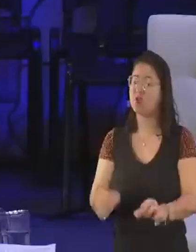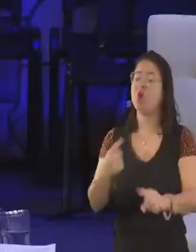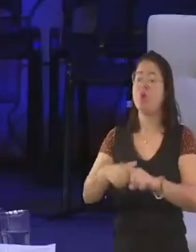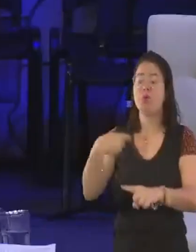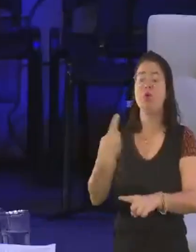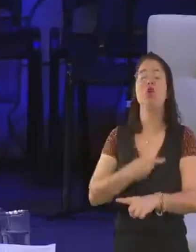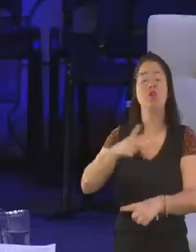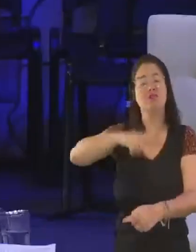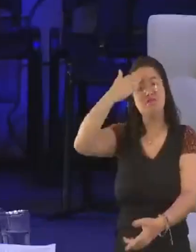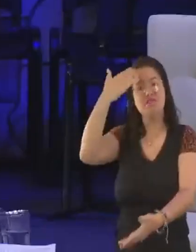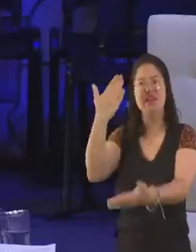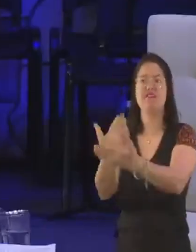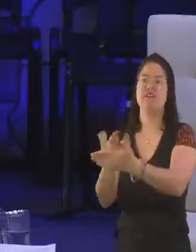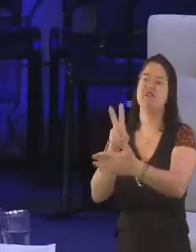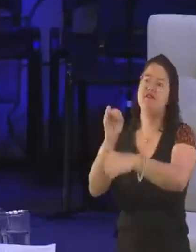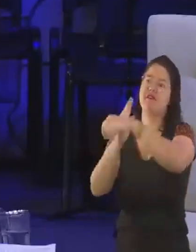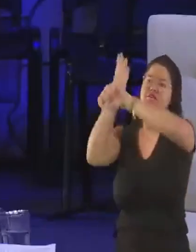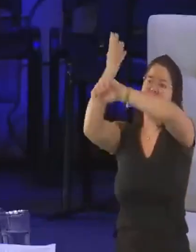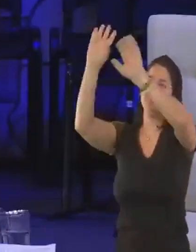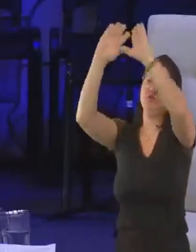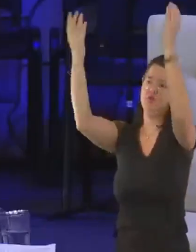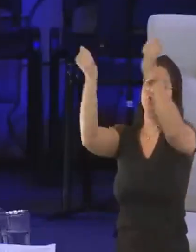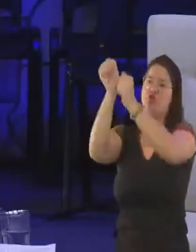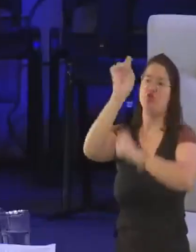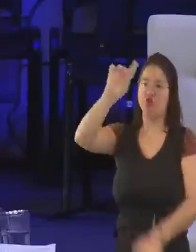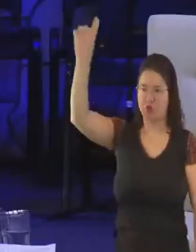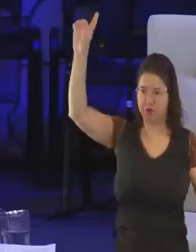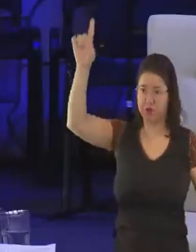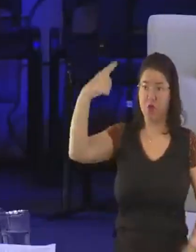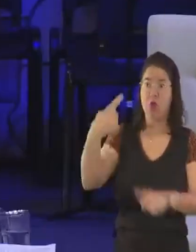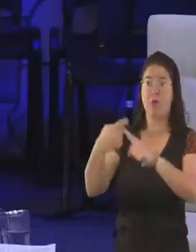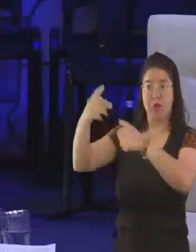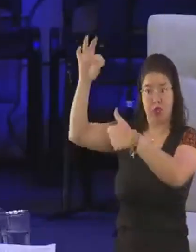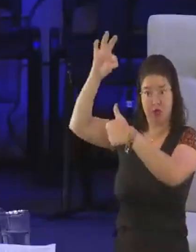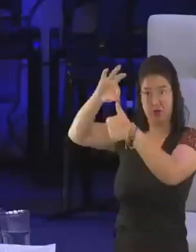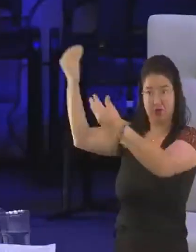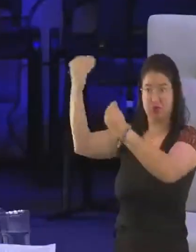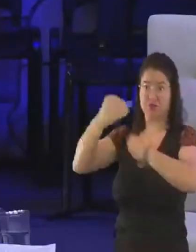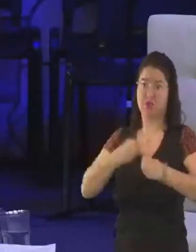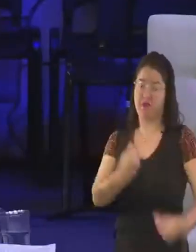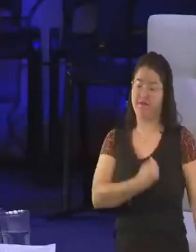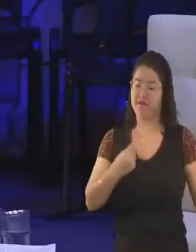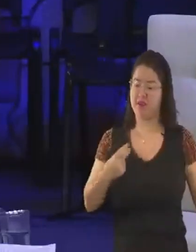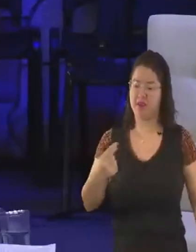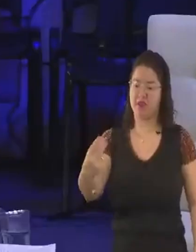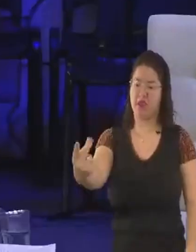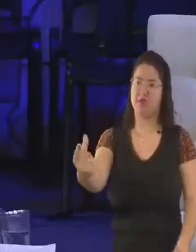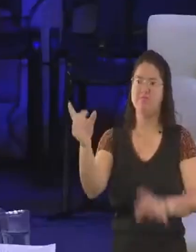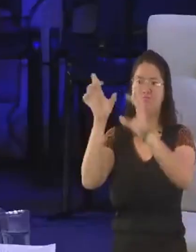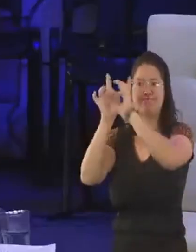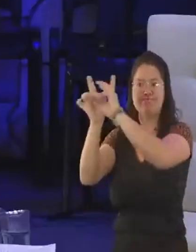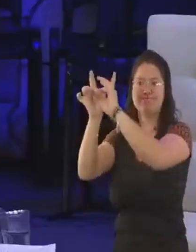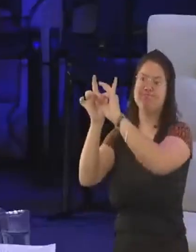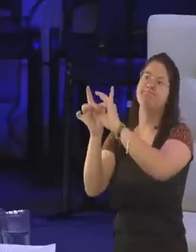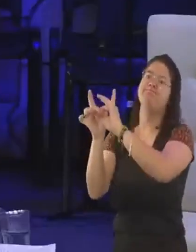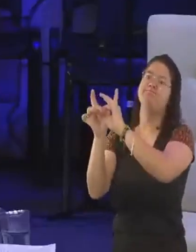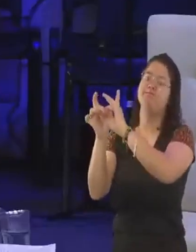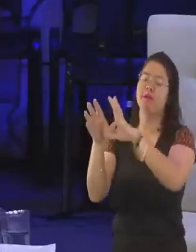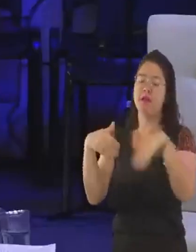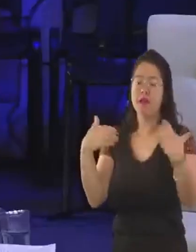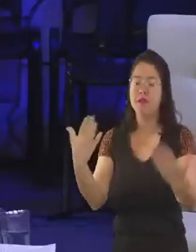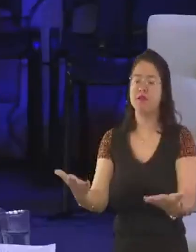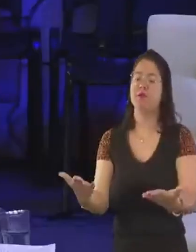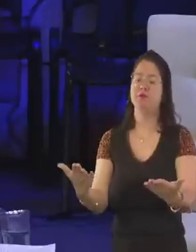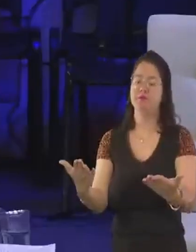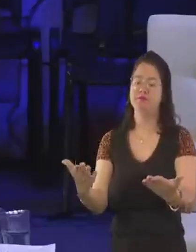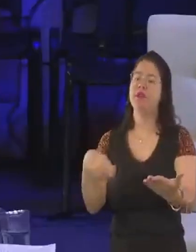habitaremos eternamente com Deus, porque em Cristo Jesus nós temos vida eterna com Ele. Portanto, nós não